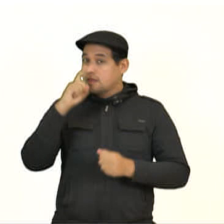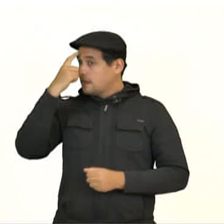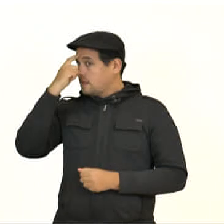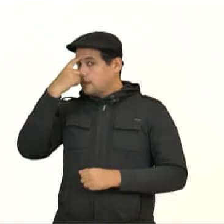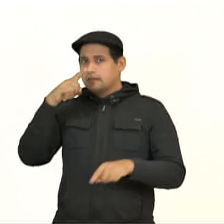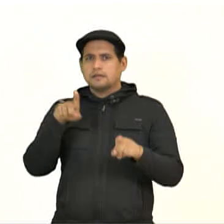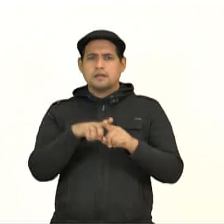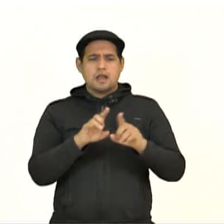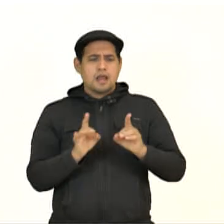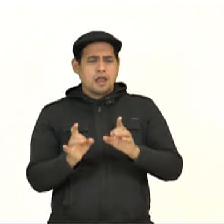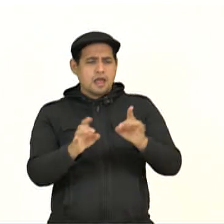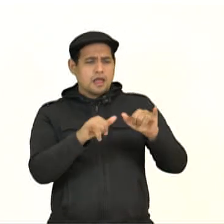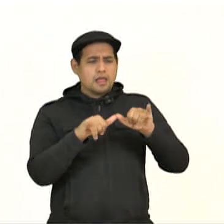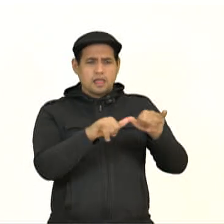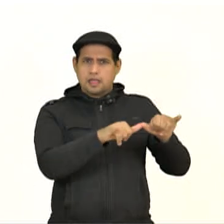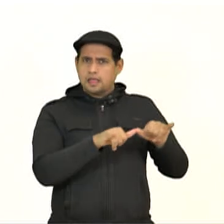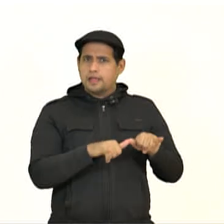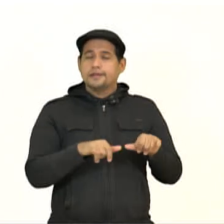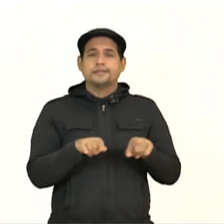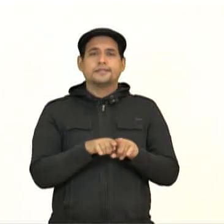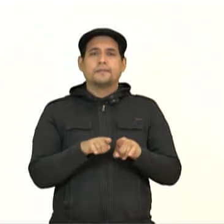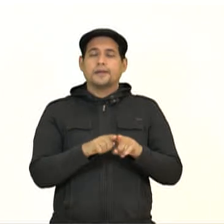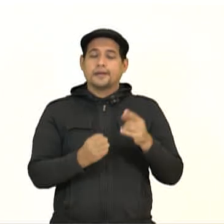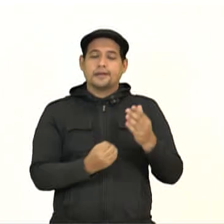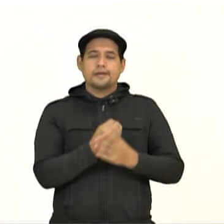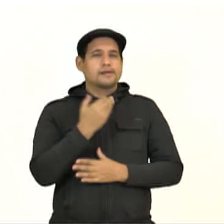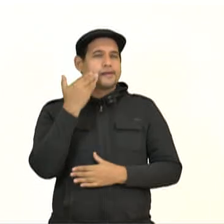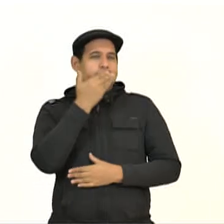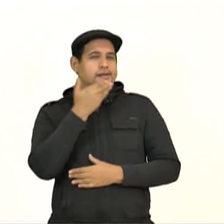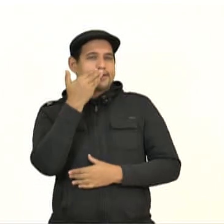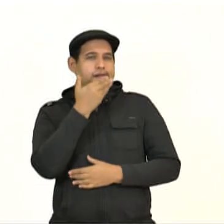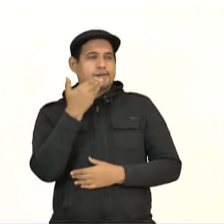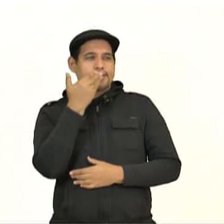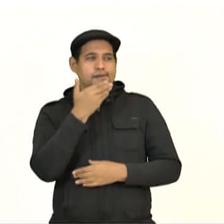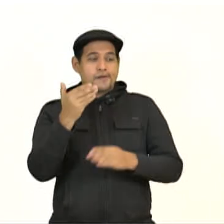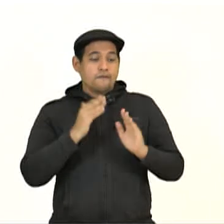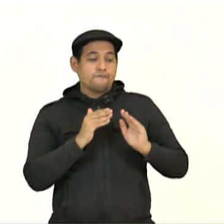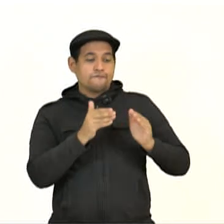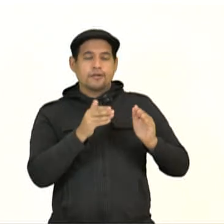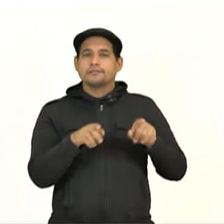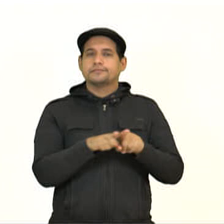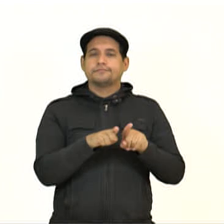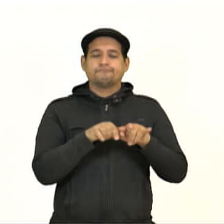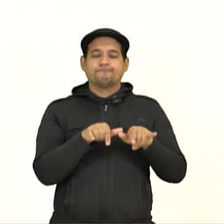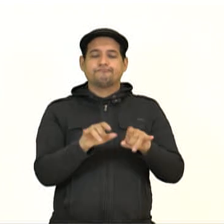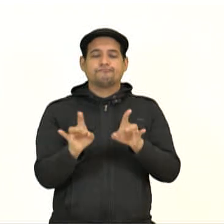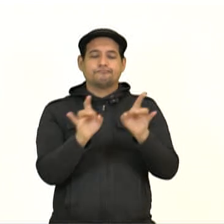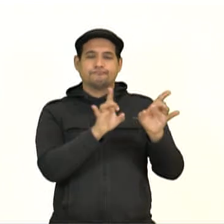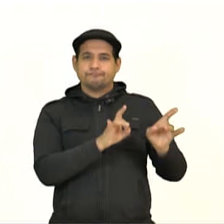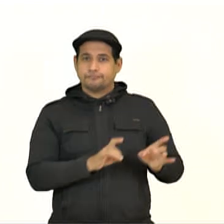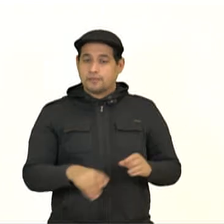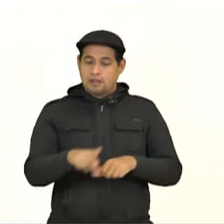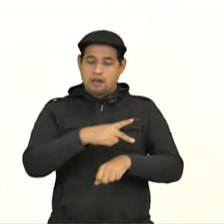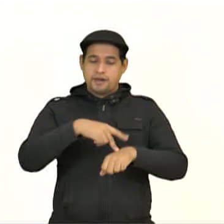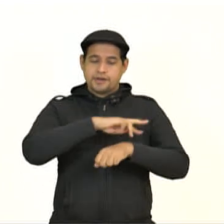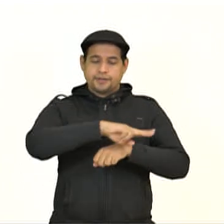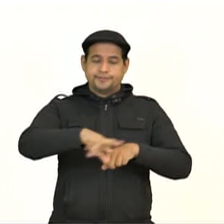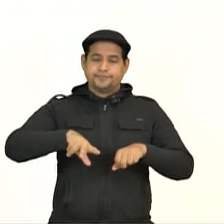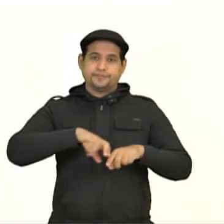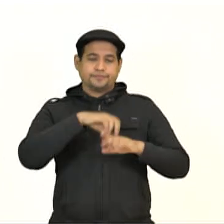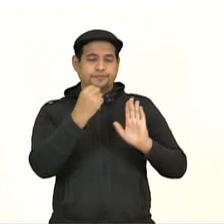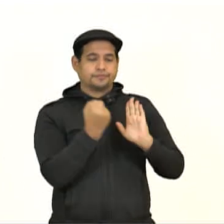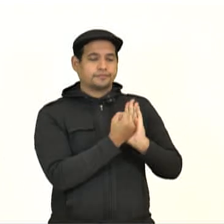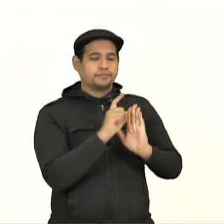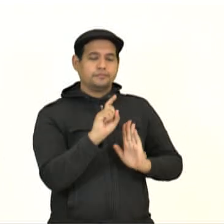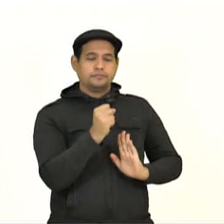o mercantilismo de plantagem, baseado na produção do açúcar destinada ao mercado internacional, né? E no século